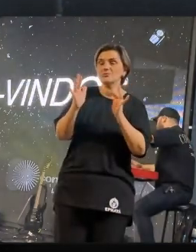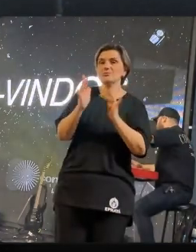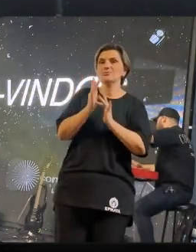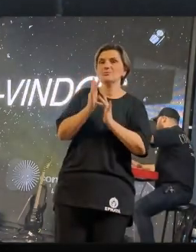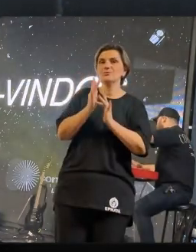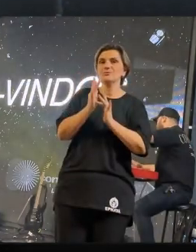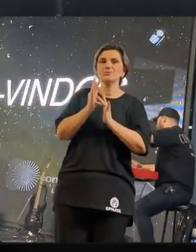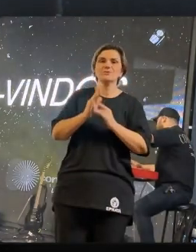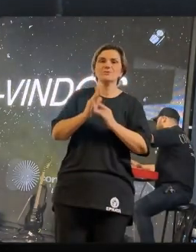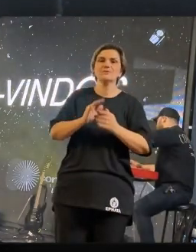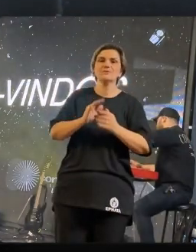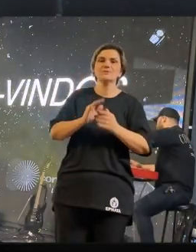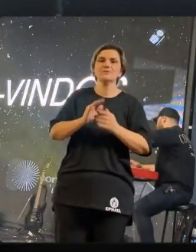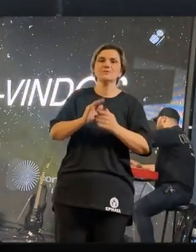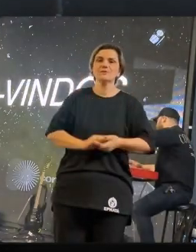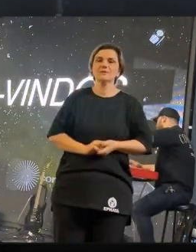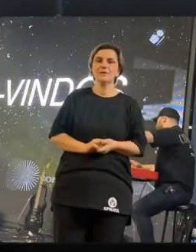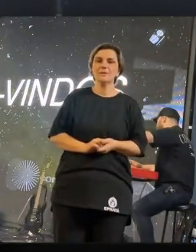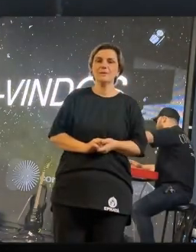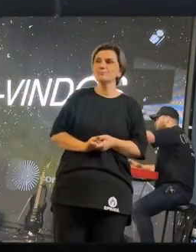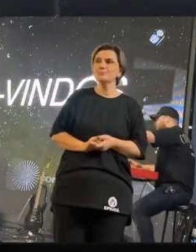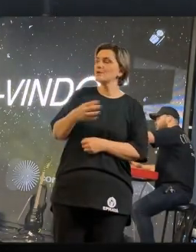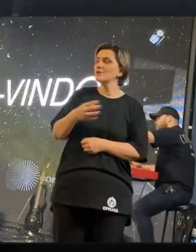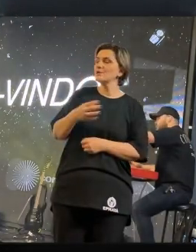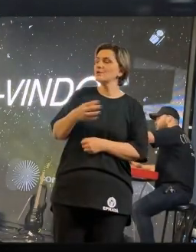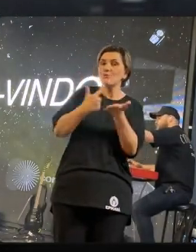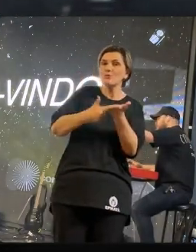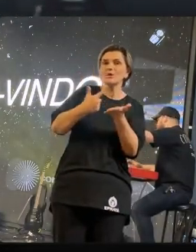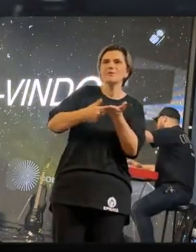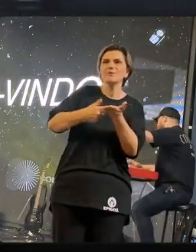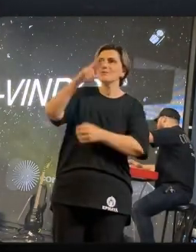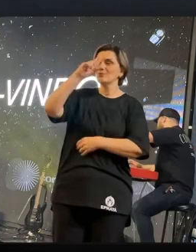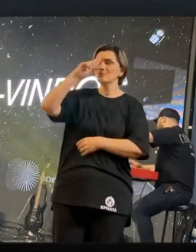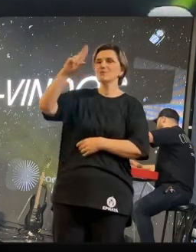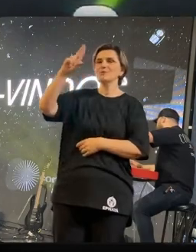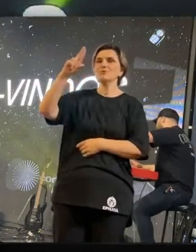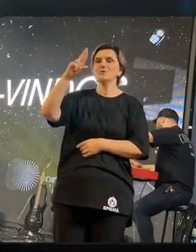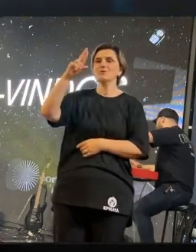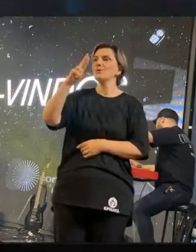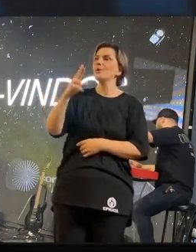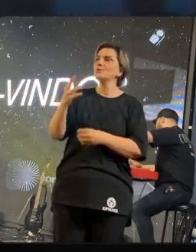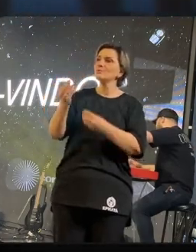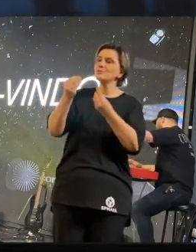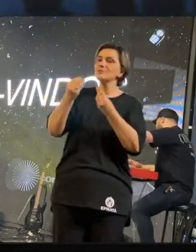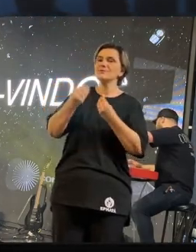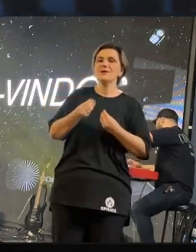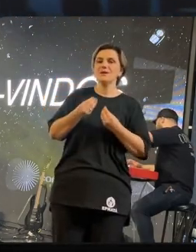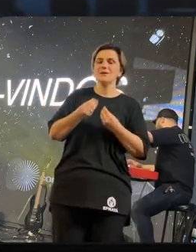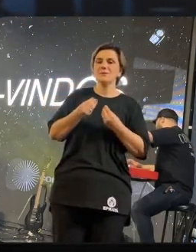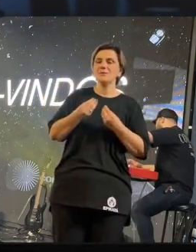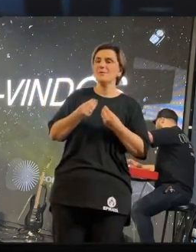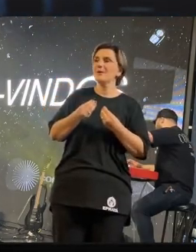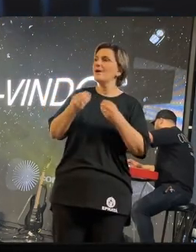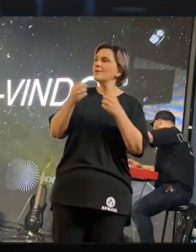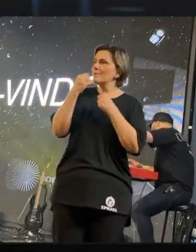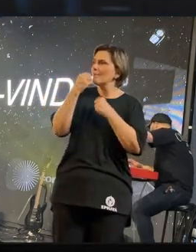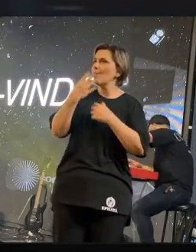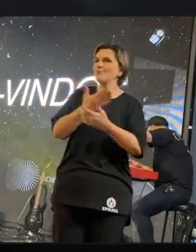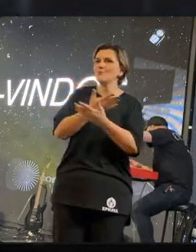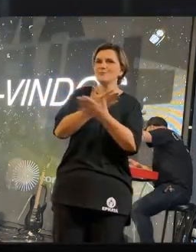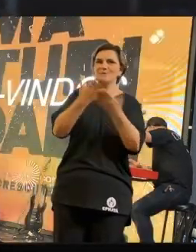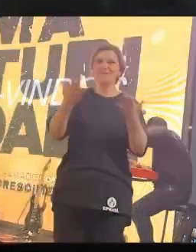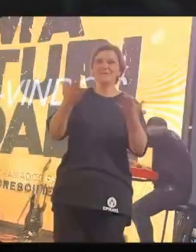por essa obra, por esse mais novo livro que o Senhor nos deu. Amém. Que bom que você está